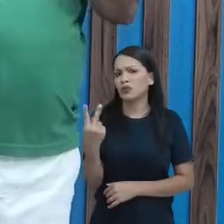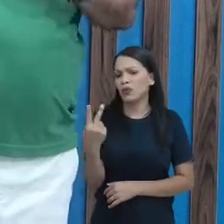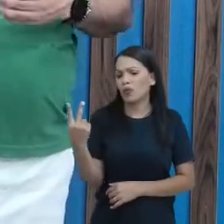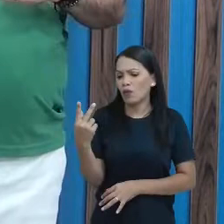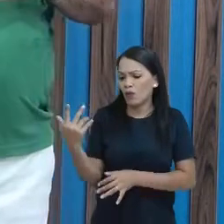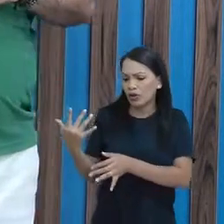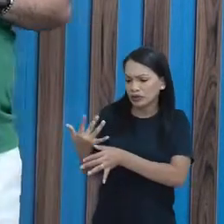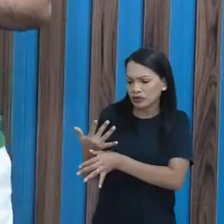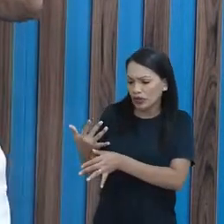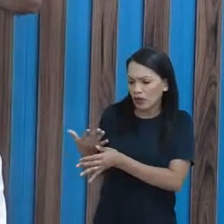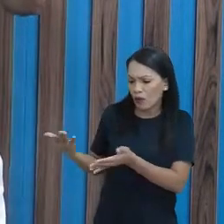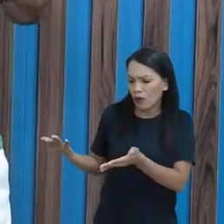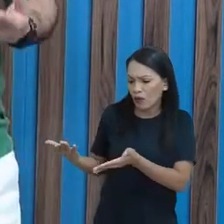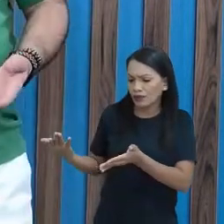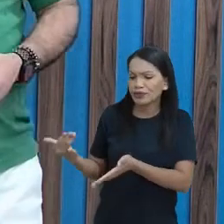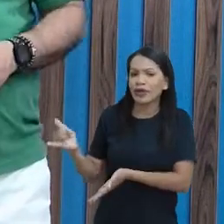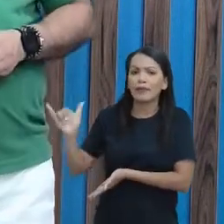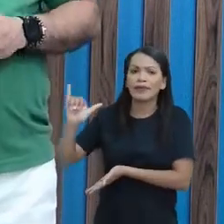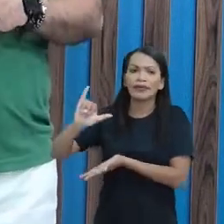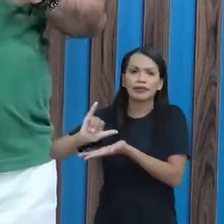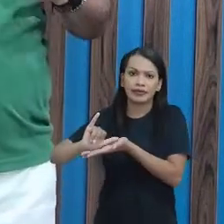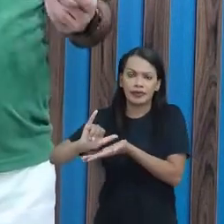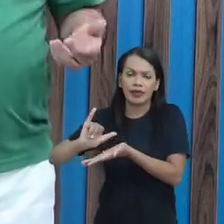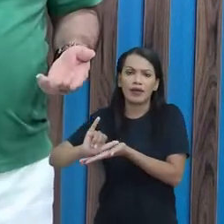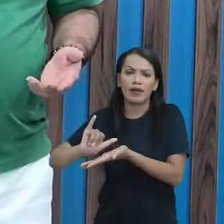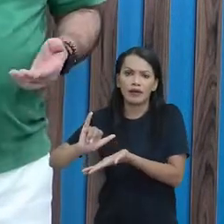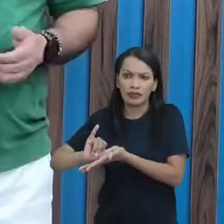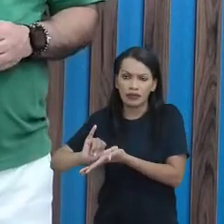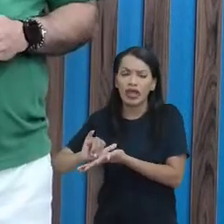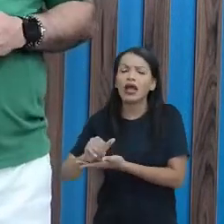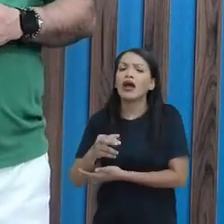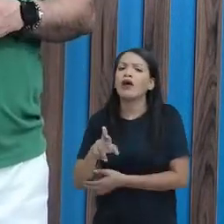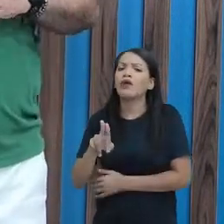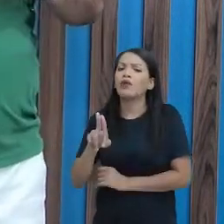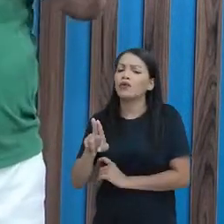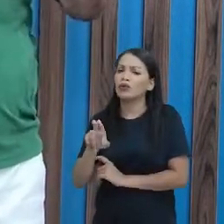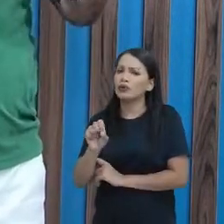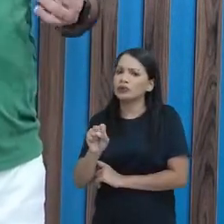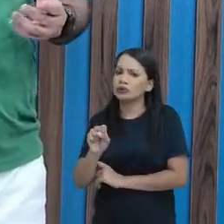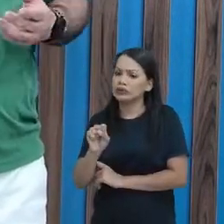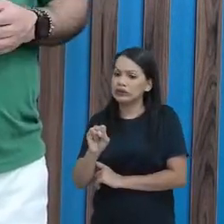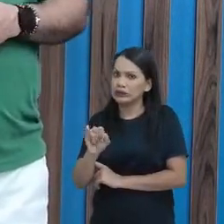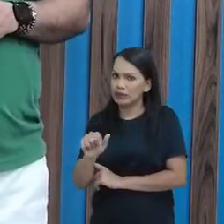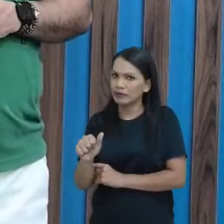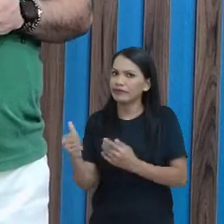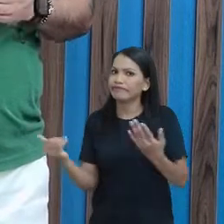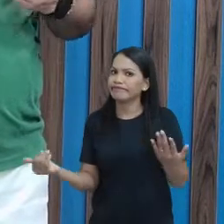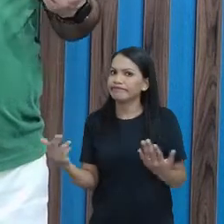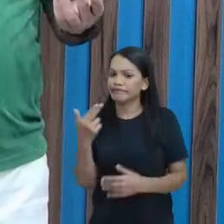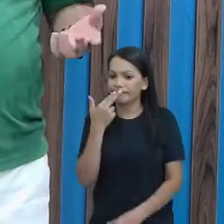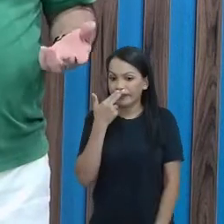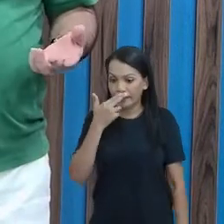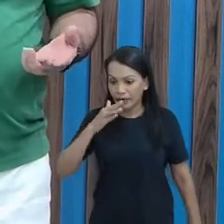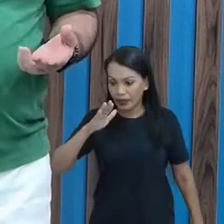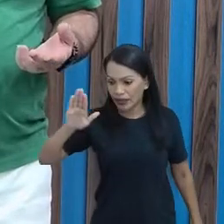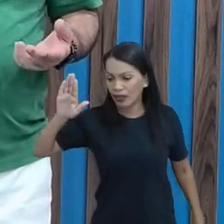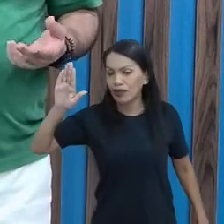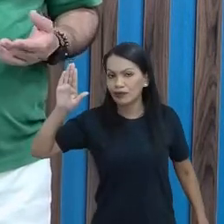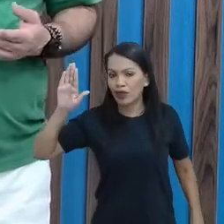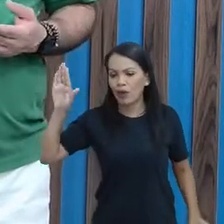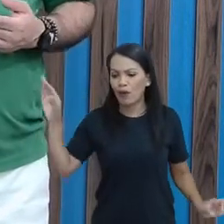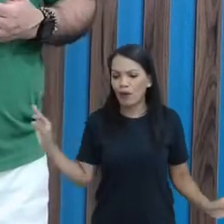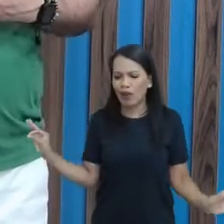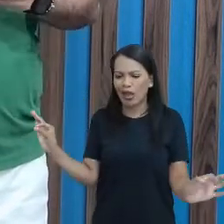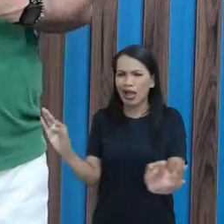a atual, e eram cidades, né, muito importantes nesse território. Então Hitler ele vai romper com esse tratado,